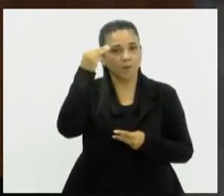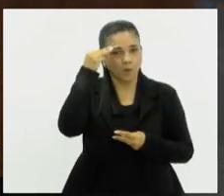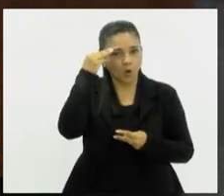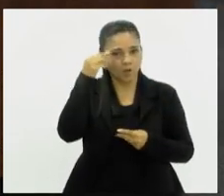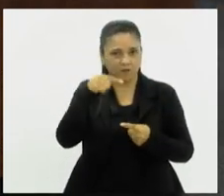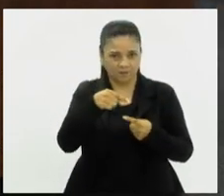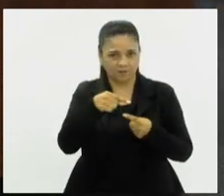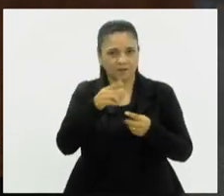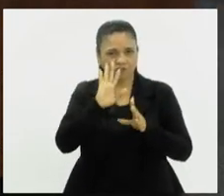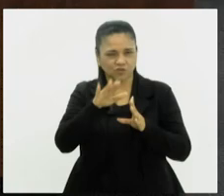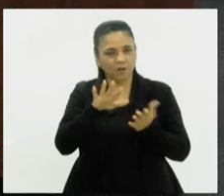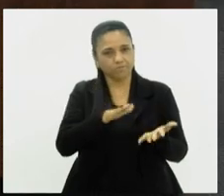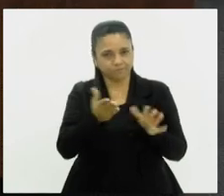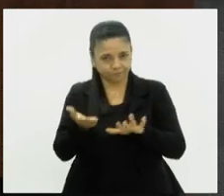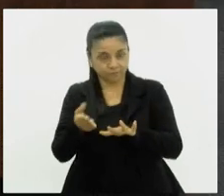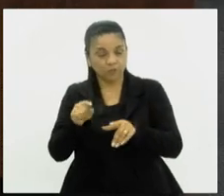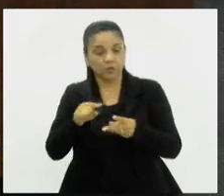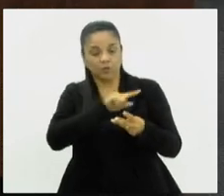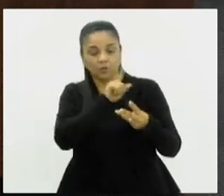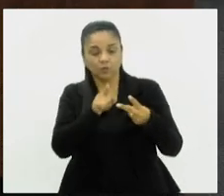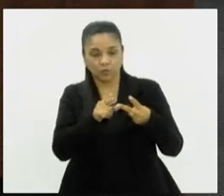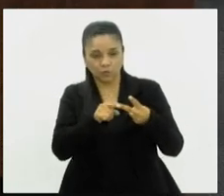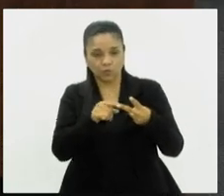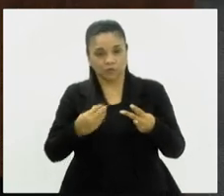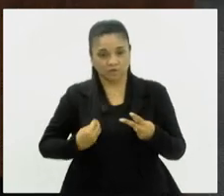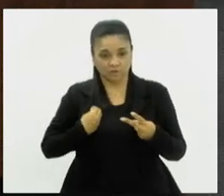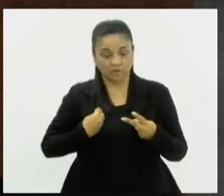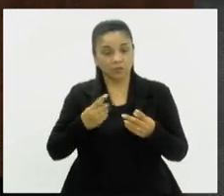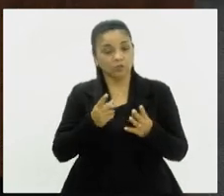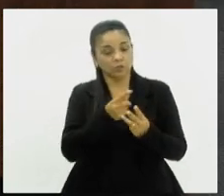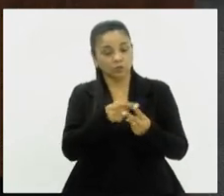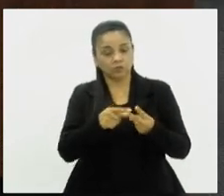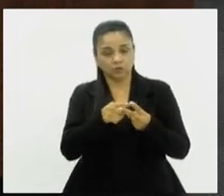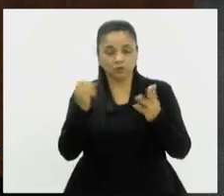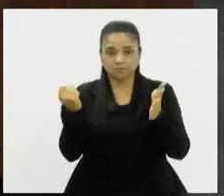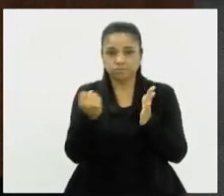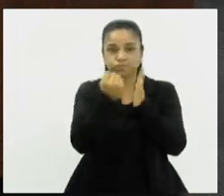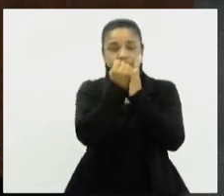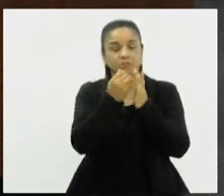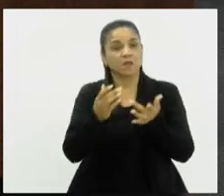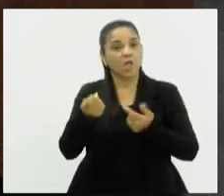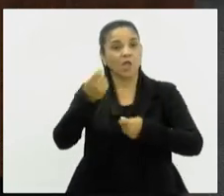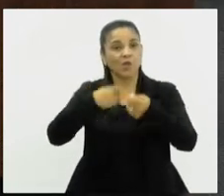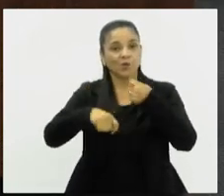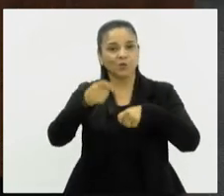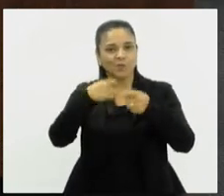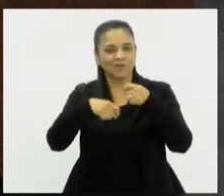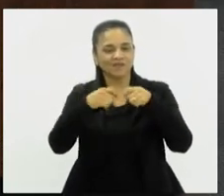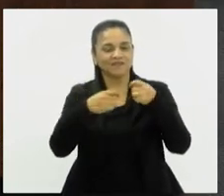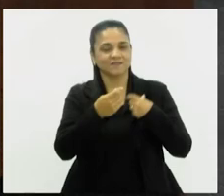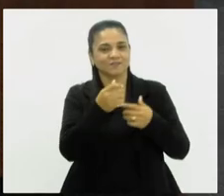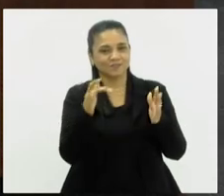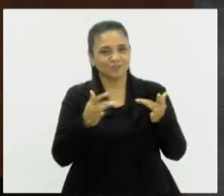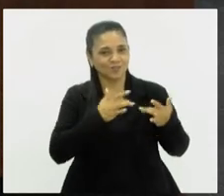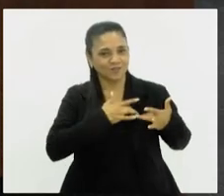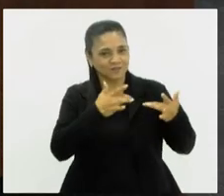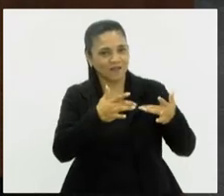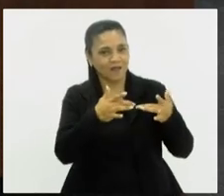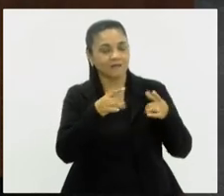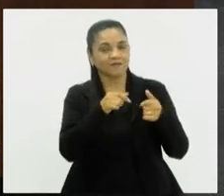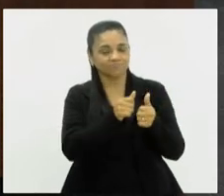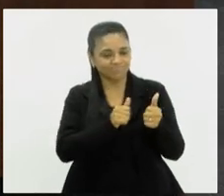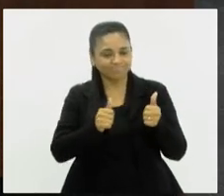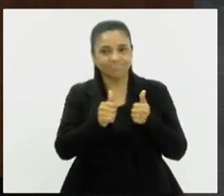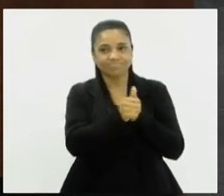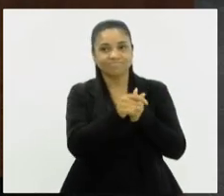que se destacaram na economia solidária. Na economia solidária, há uma frente de defesa da economia solidária.